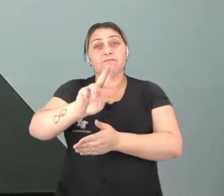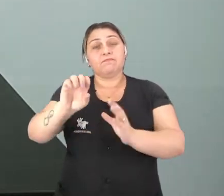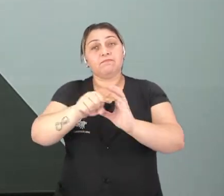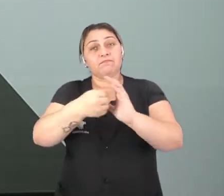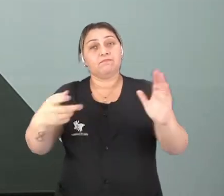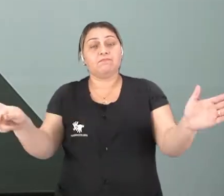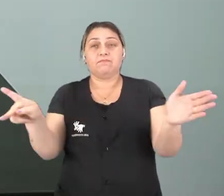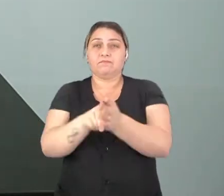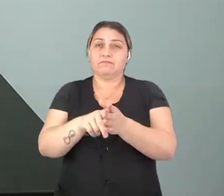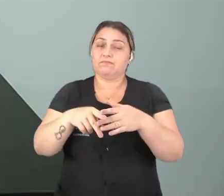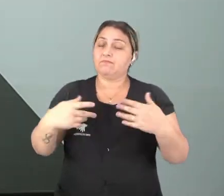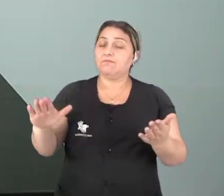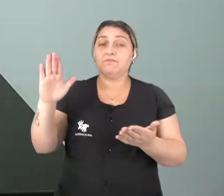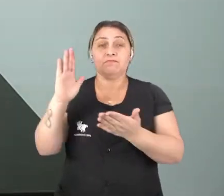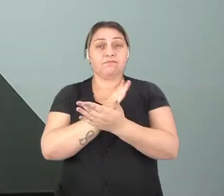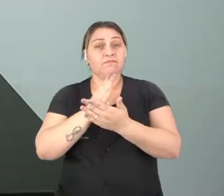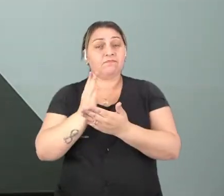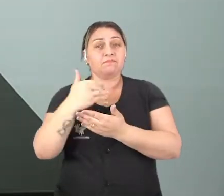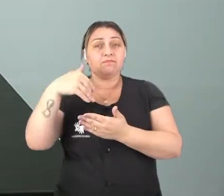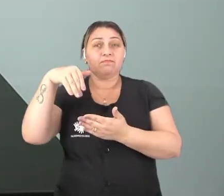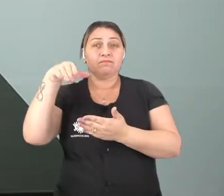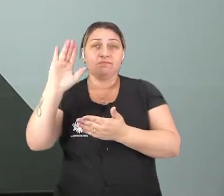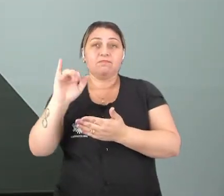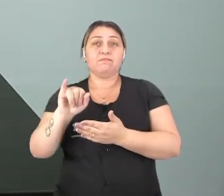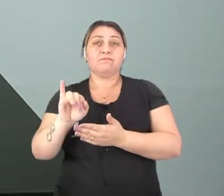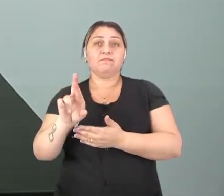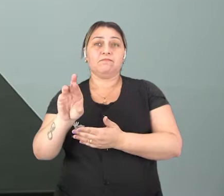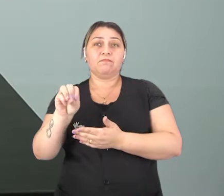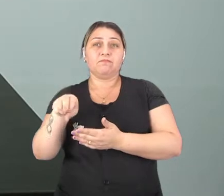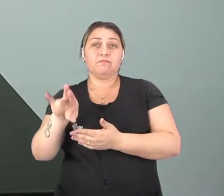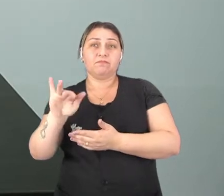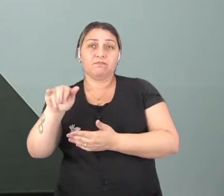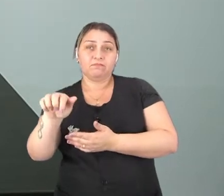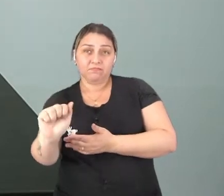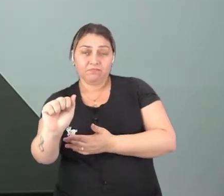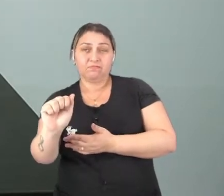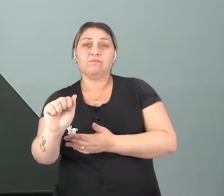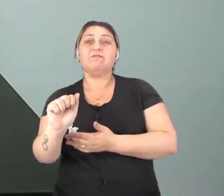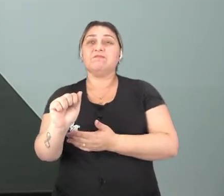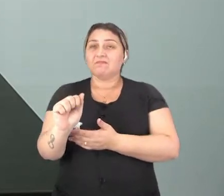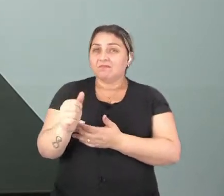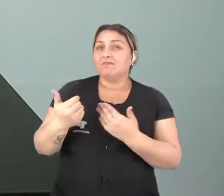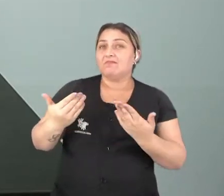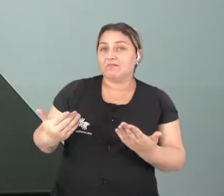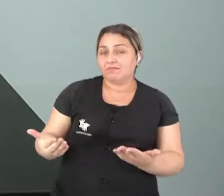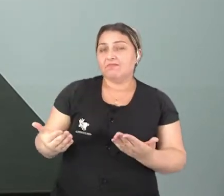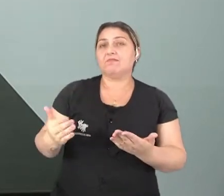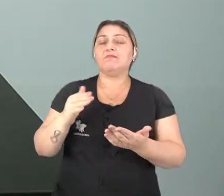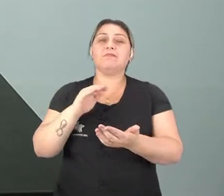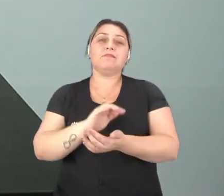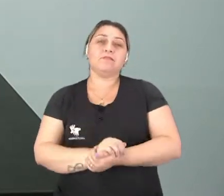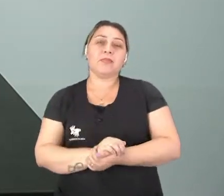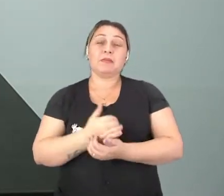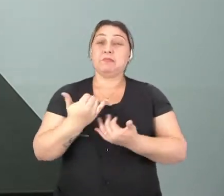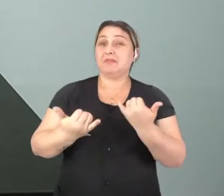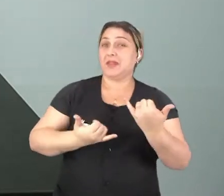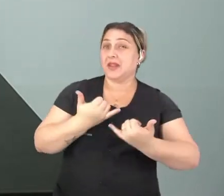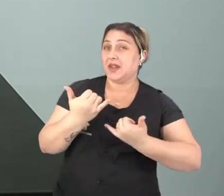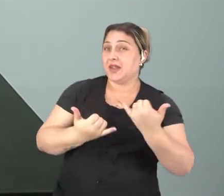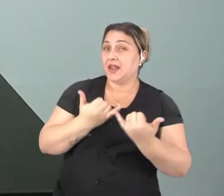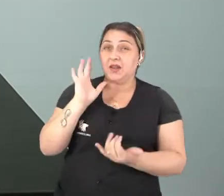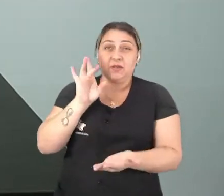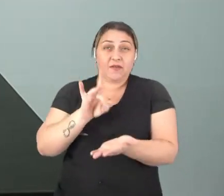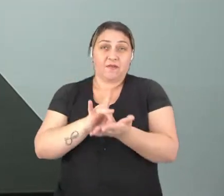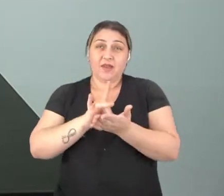características próprias, alguns usam mais a ironia, né? Aquele sarcasmo, aquela brincadeira que não